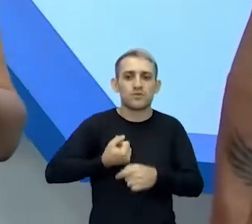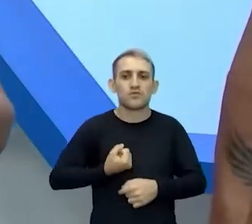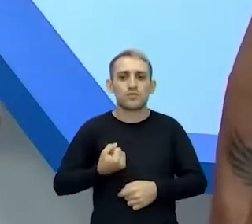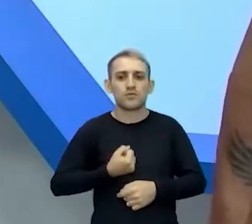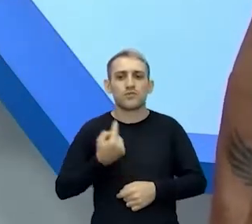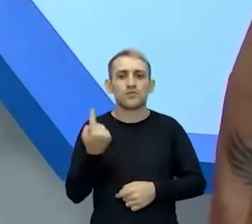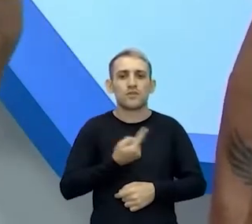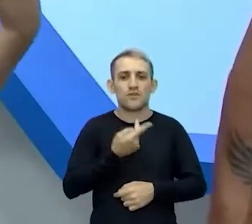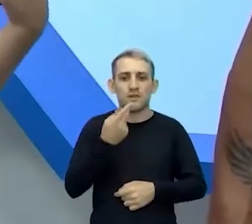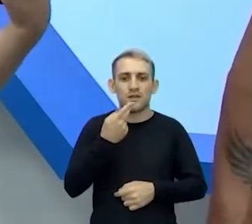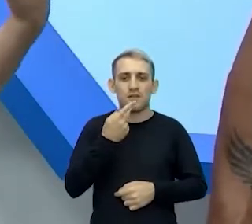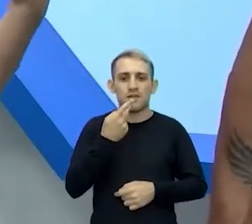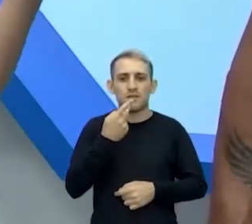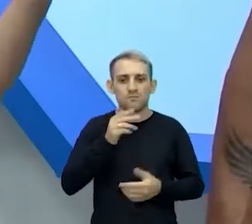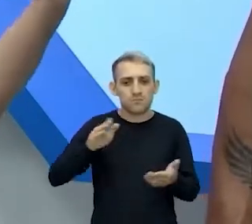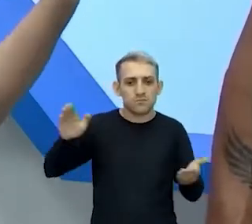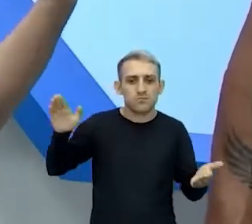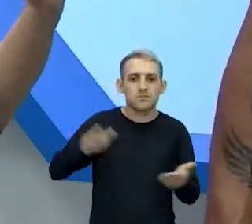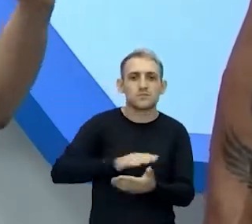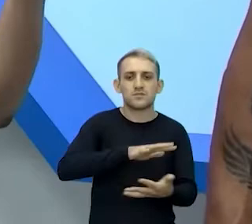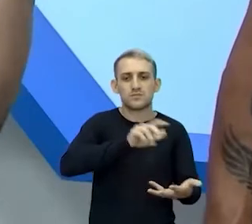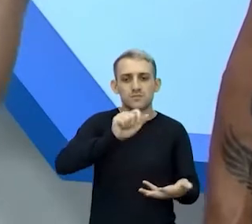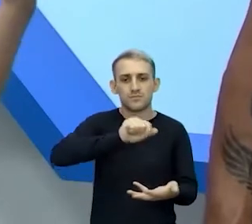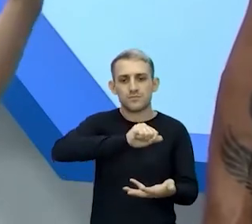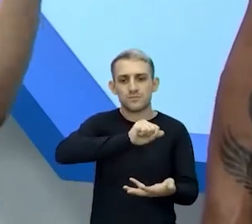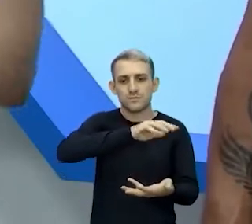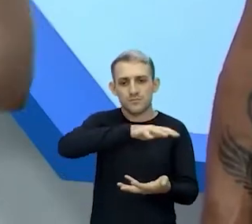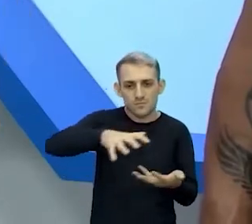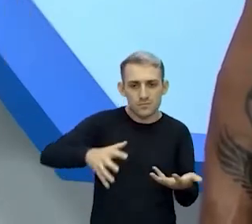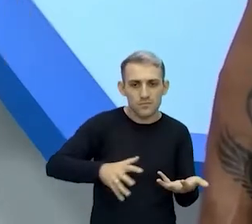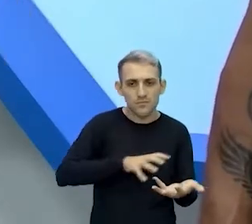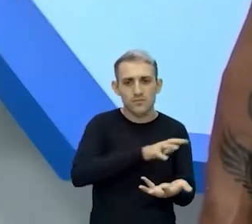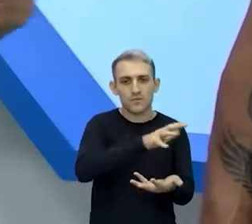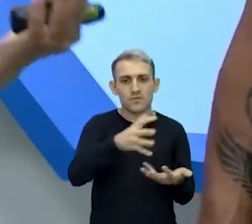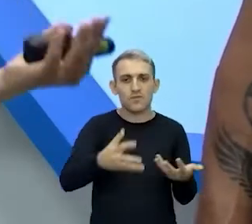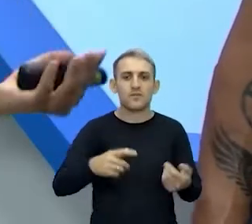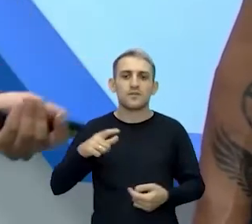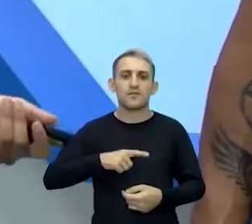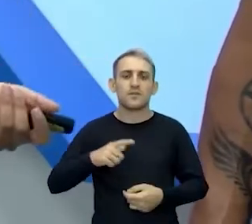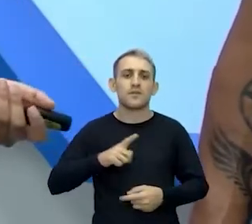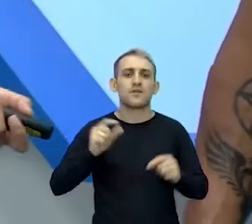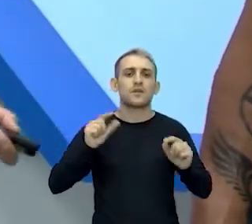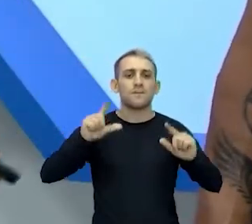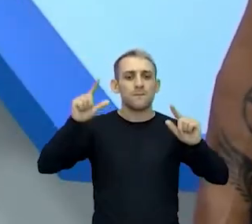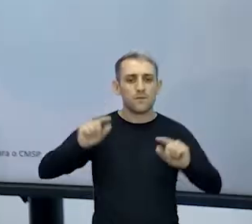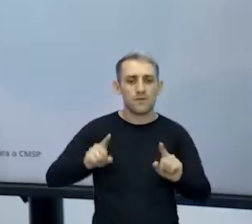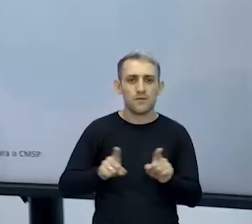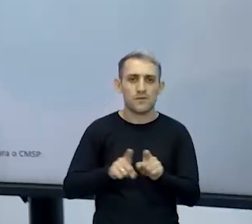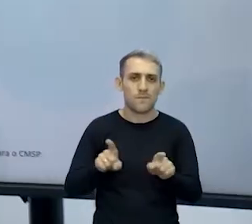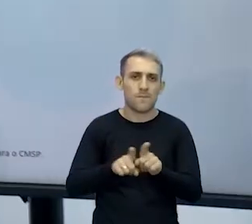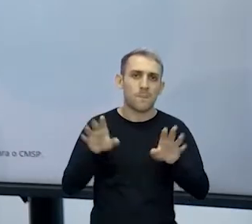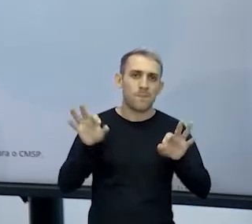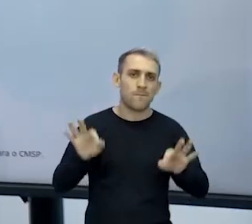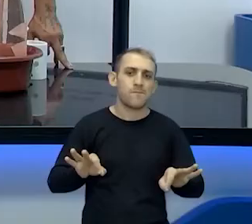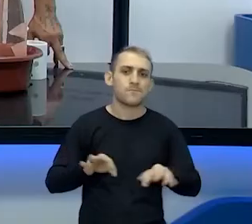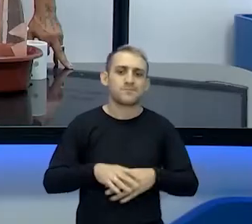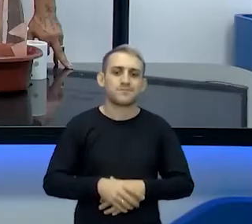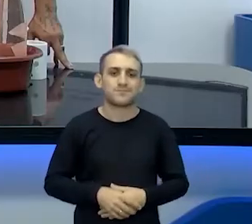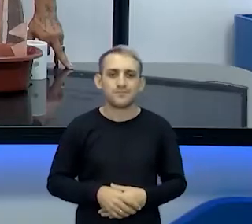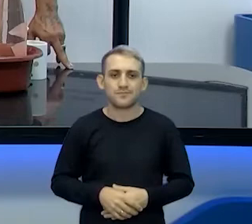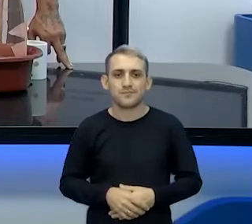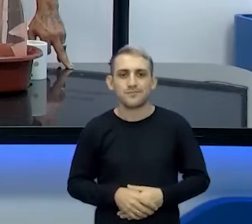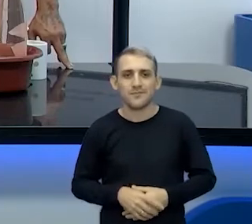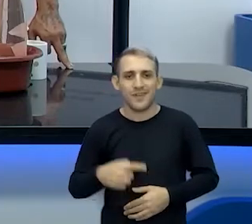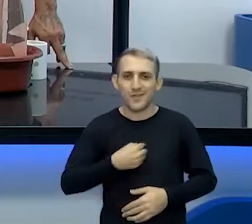pressão atmosférica, tem a ver com a quantidade de moléculas que exerce essa pressão, certo? Isso aí, bacana. Olha, tô boa em